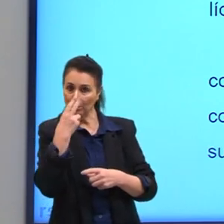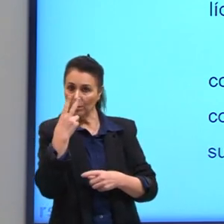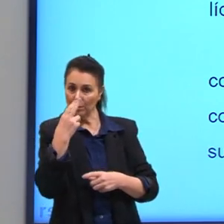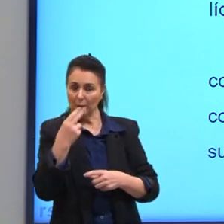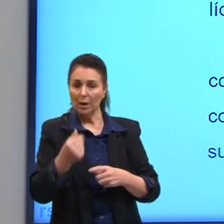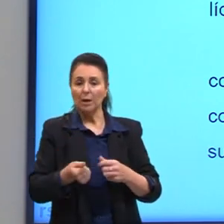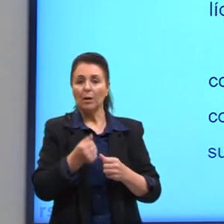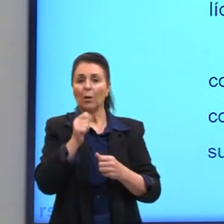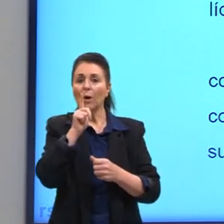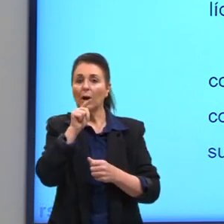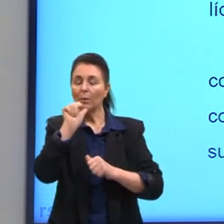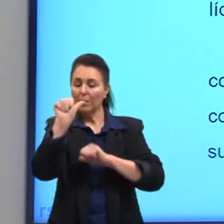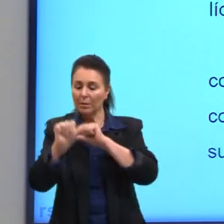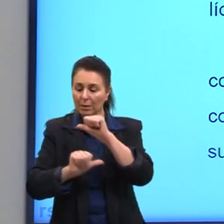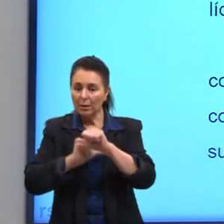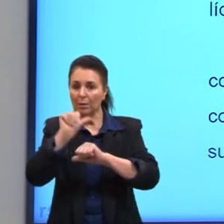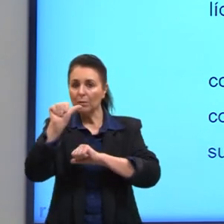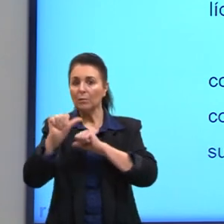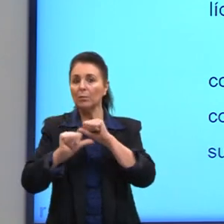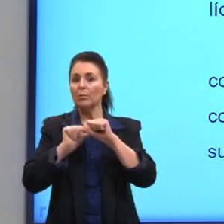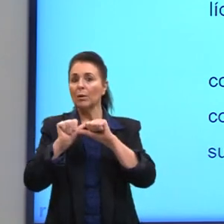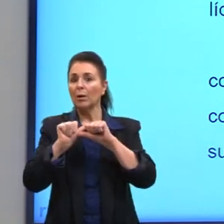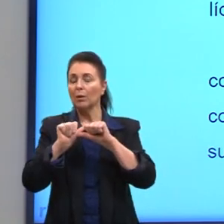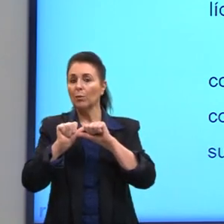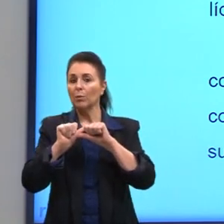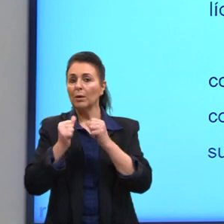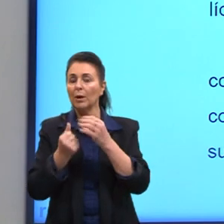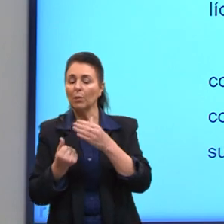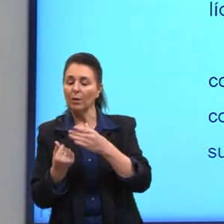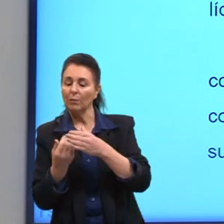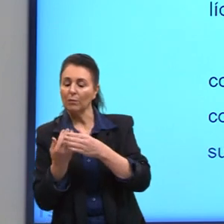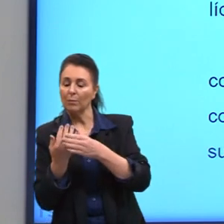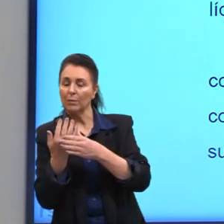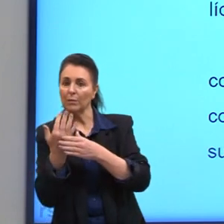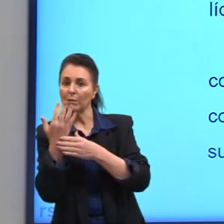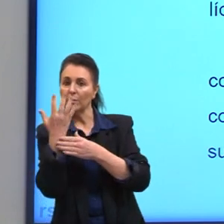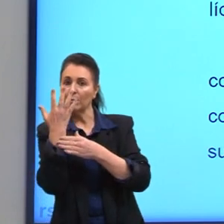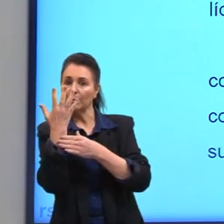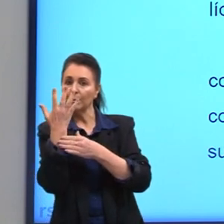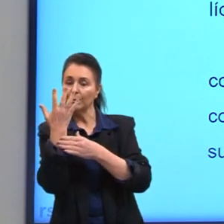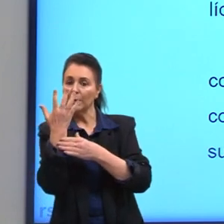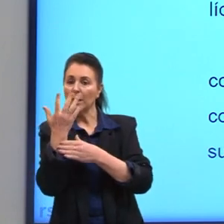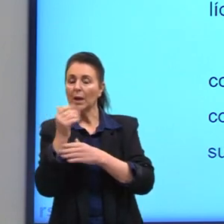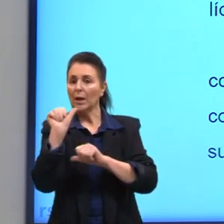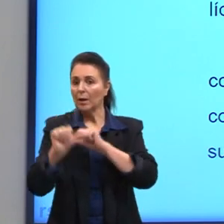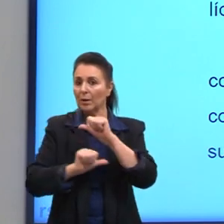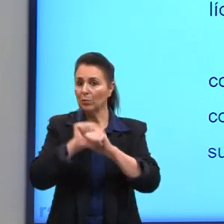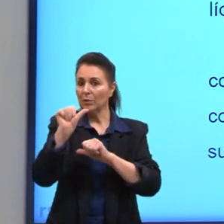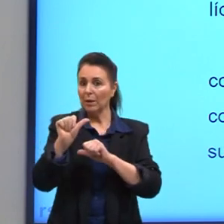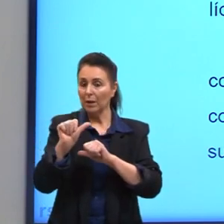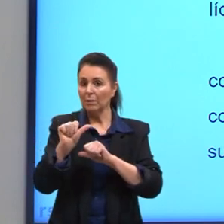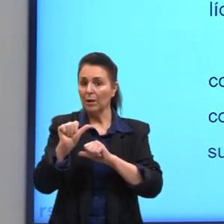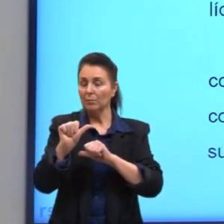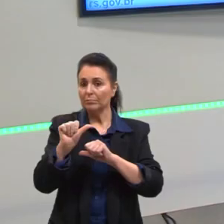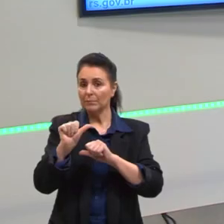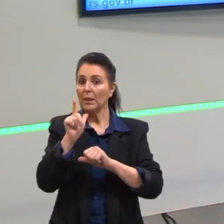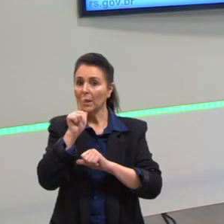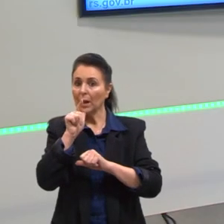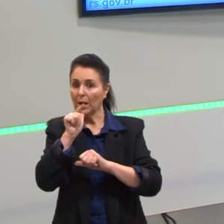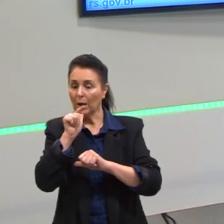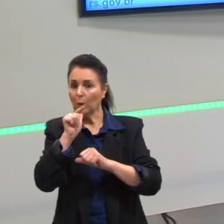está passando por essa transformação física que é considerada o vaporização que a mudança do estado físico da água